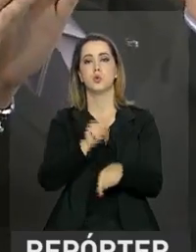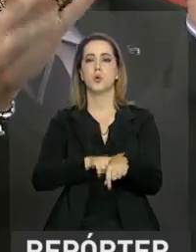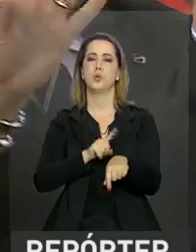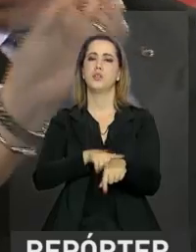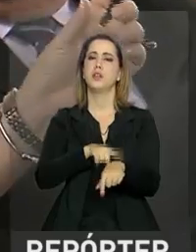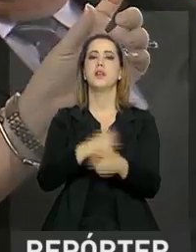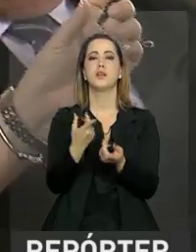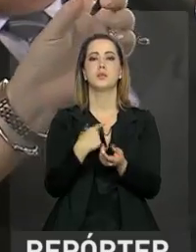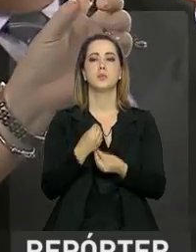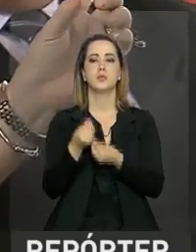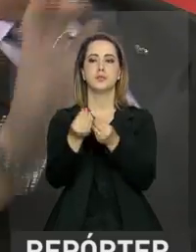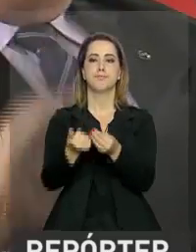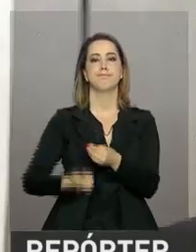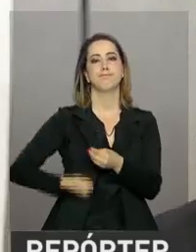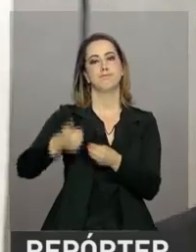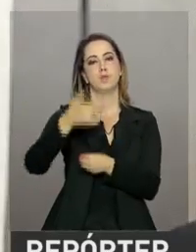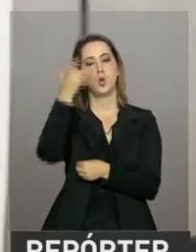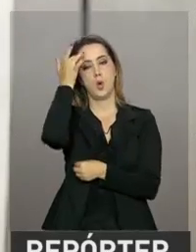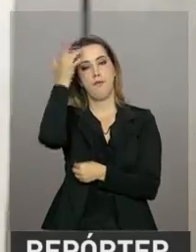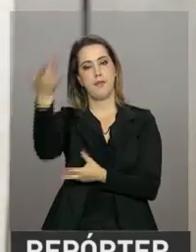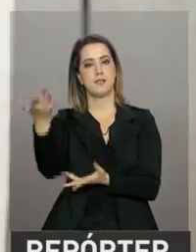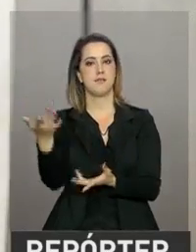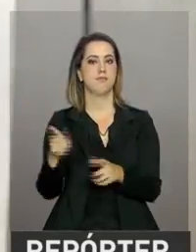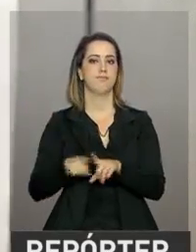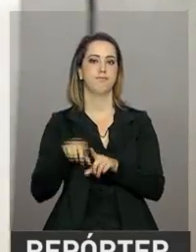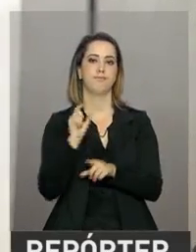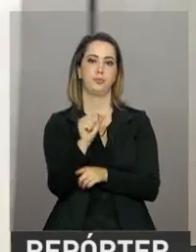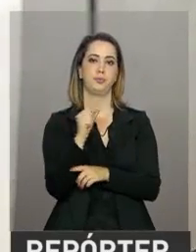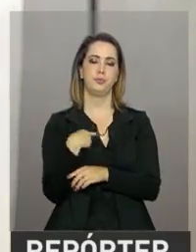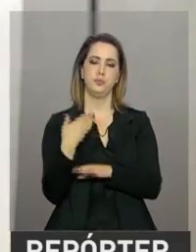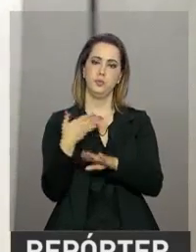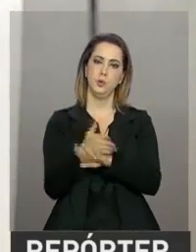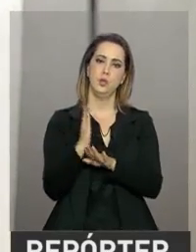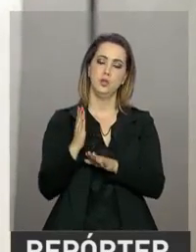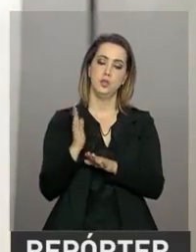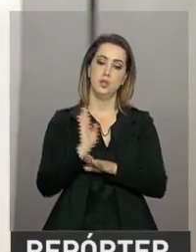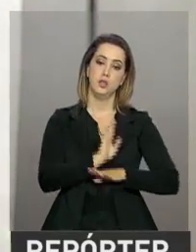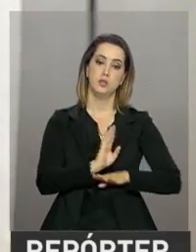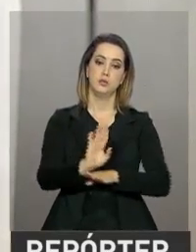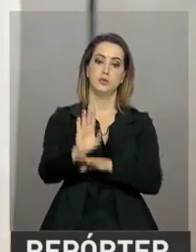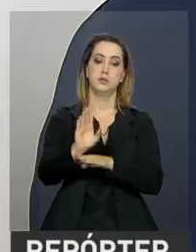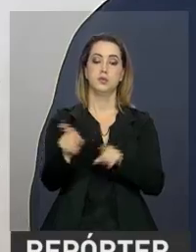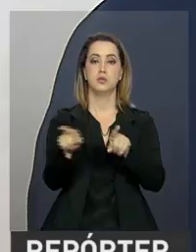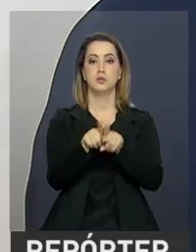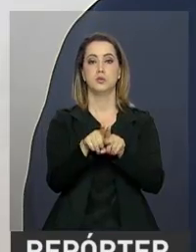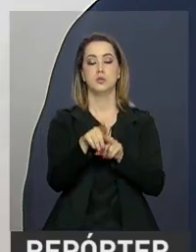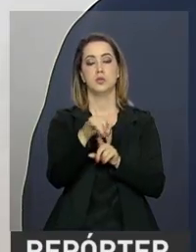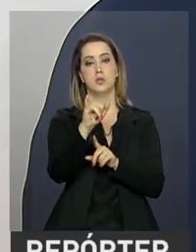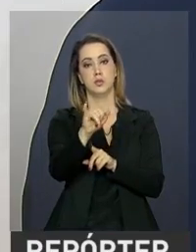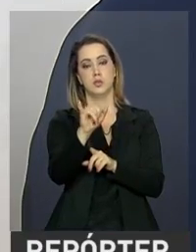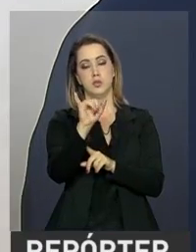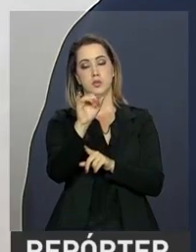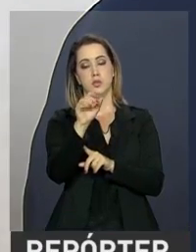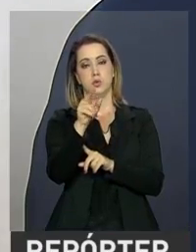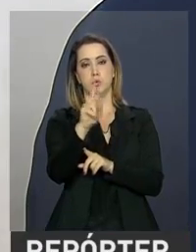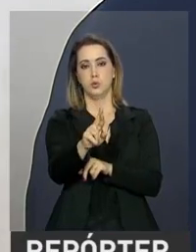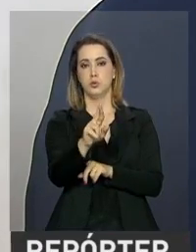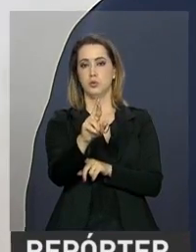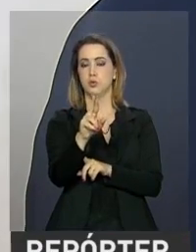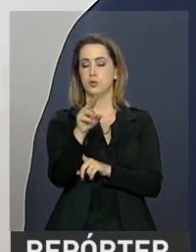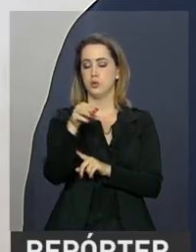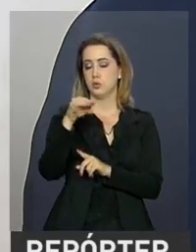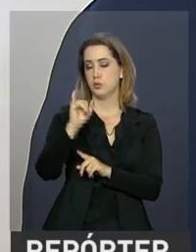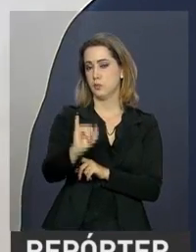oferecer comodidade ao cidadão. O sistema conta com a parceria do Instituto de Registro Imobiliário do Brasil, que